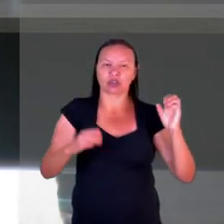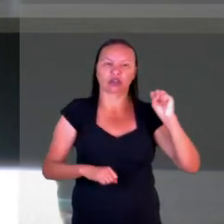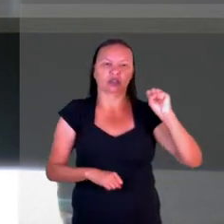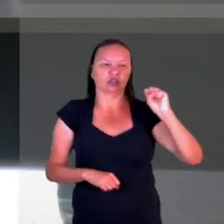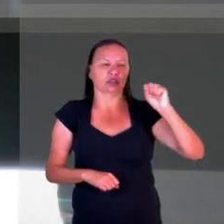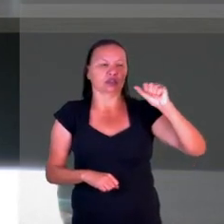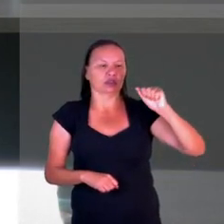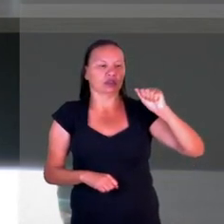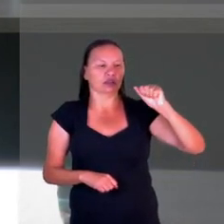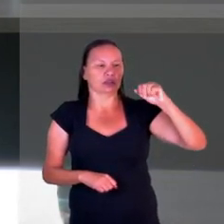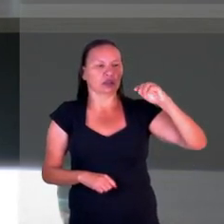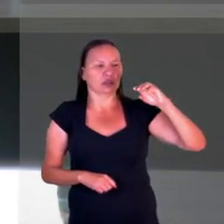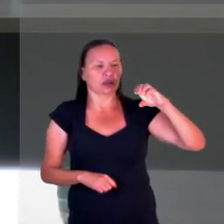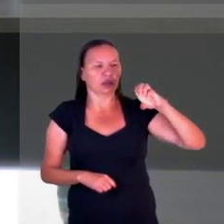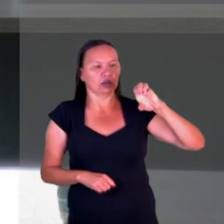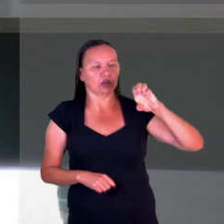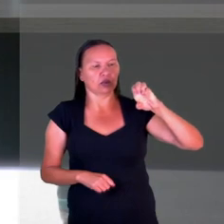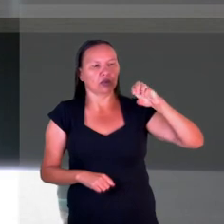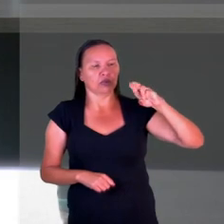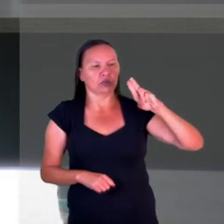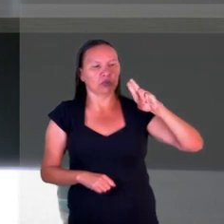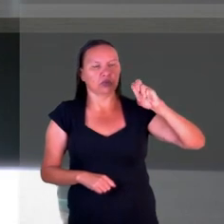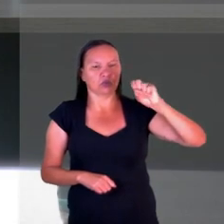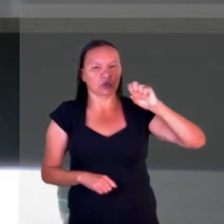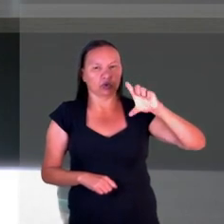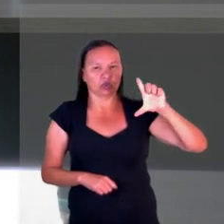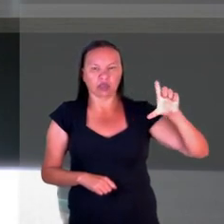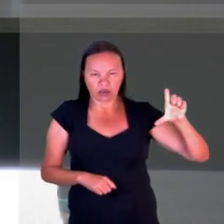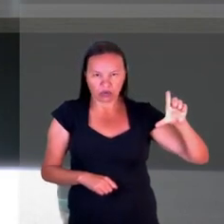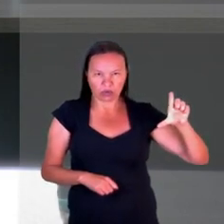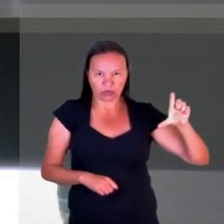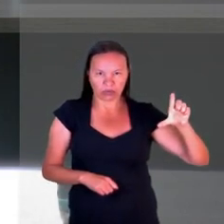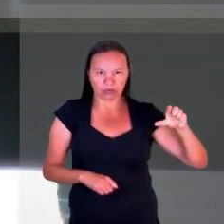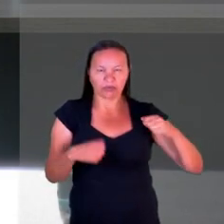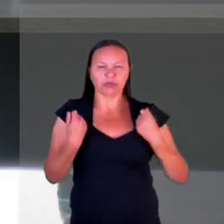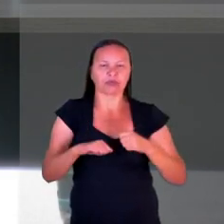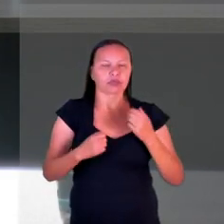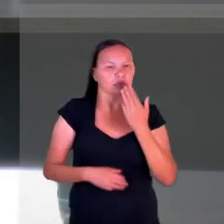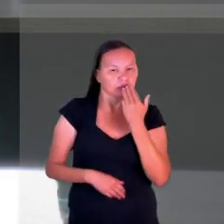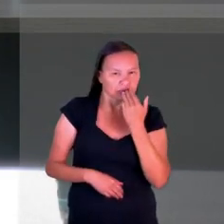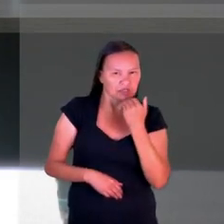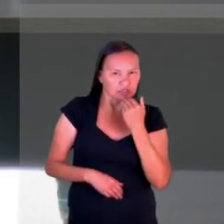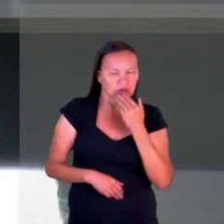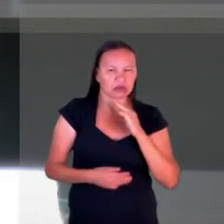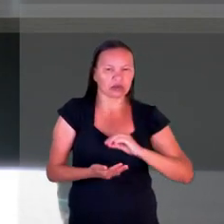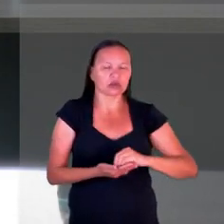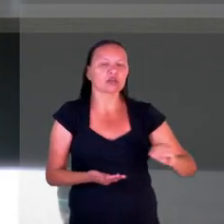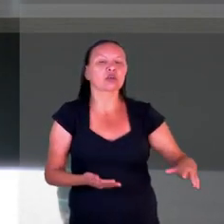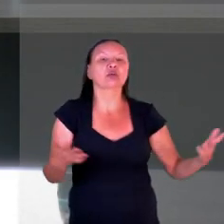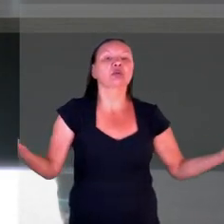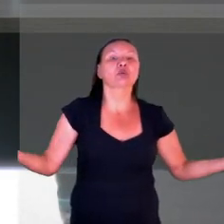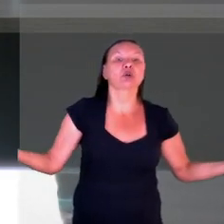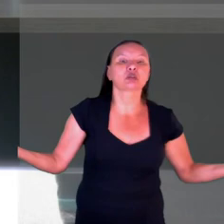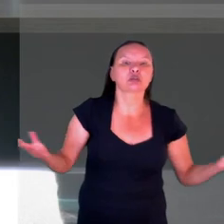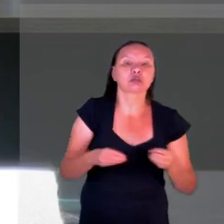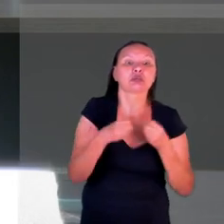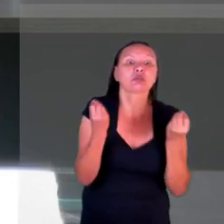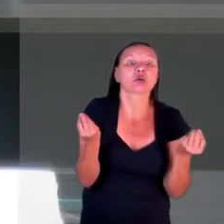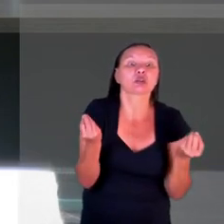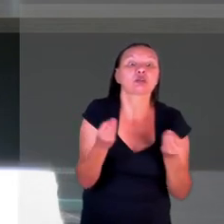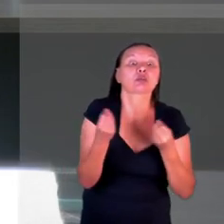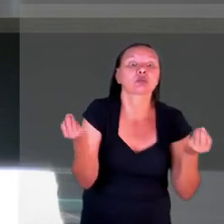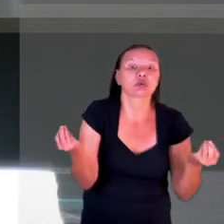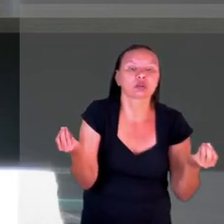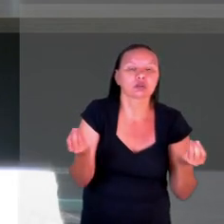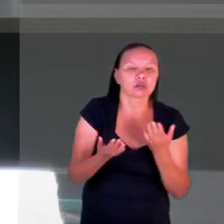dizer que as pessoas que dependem de sobras elas não sabem quando vai ter a sobra nem em que quantidade vai ter